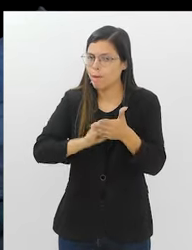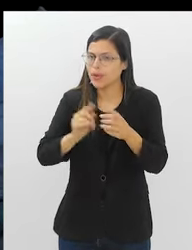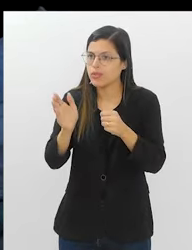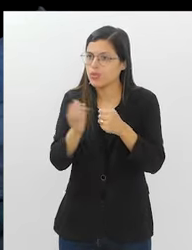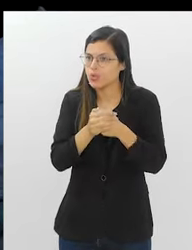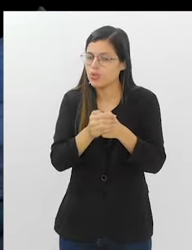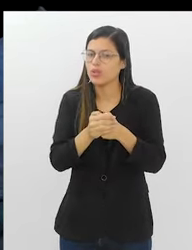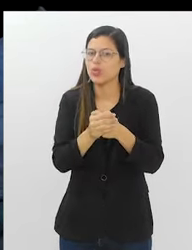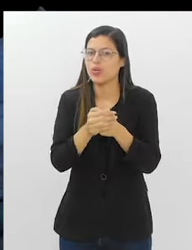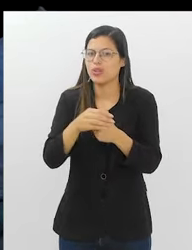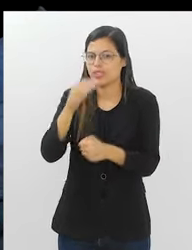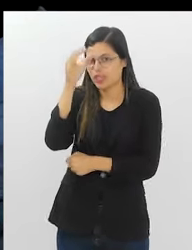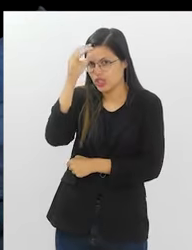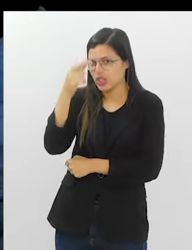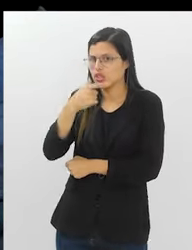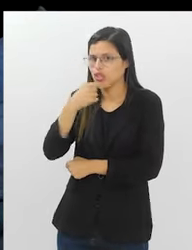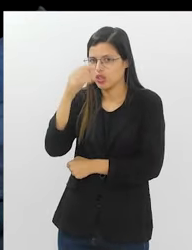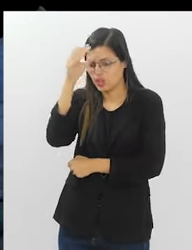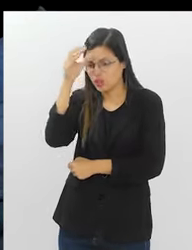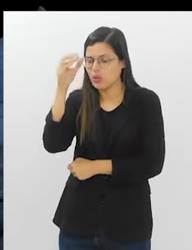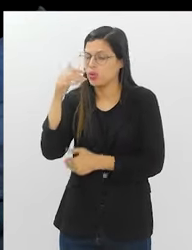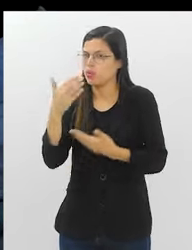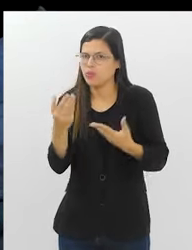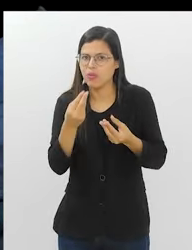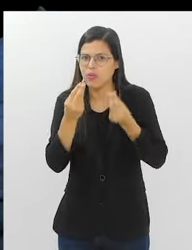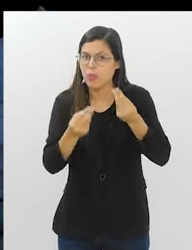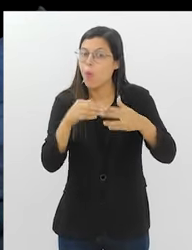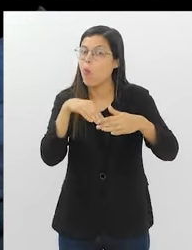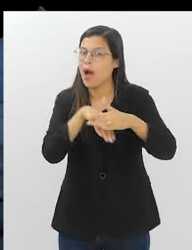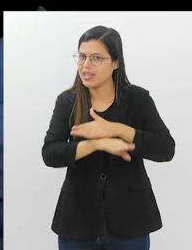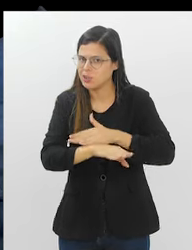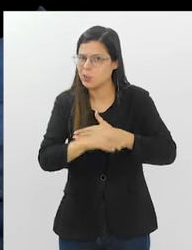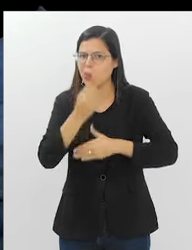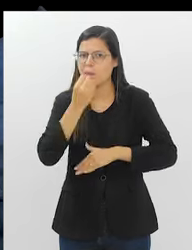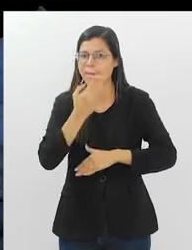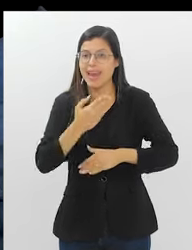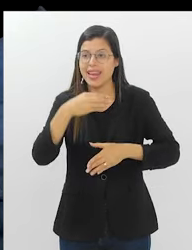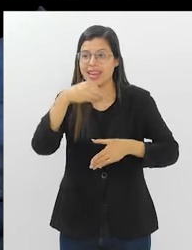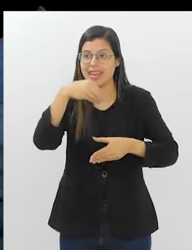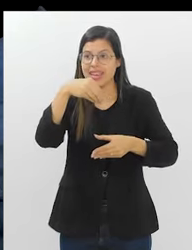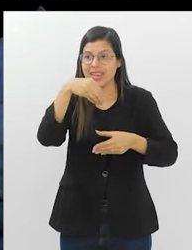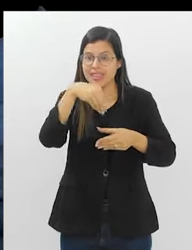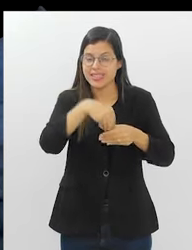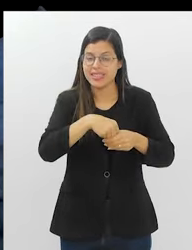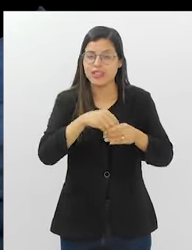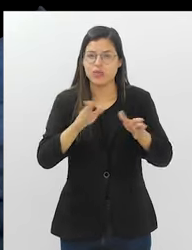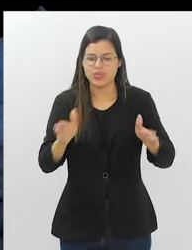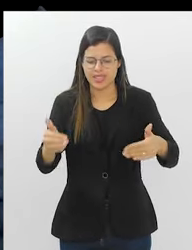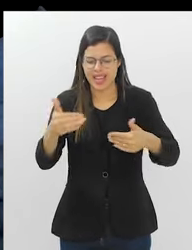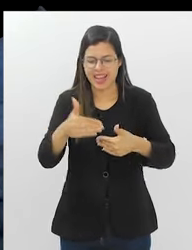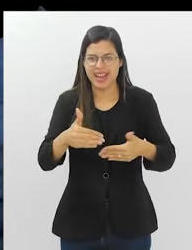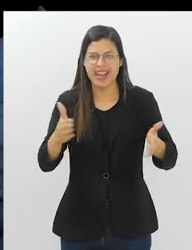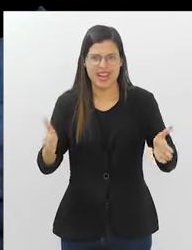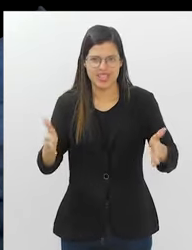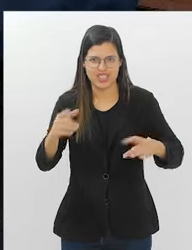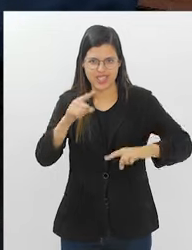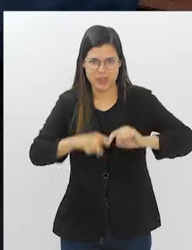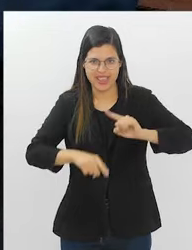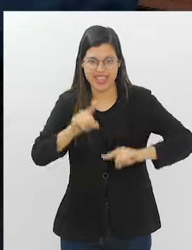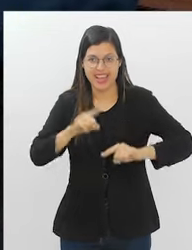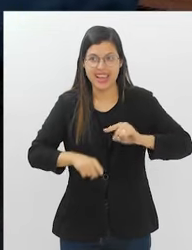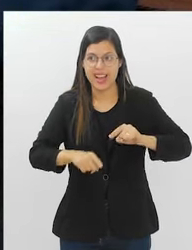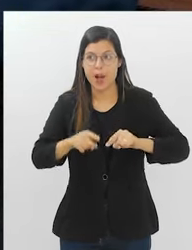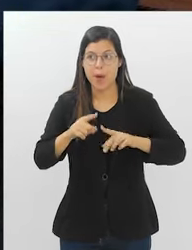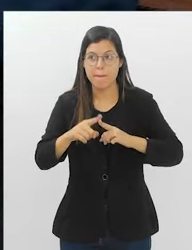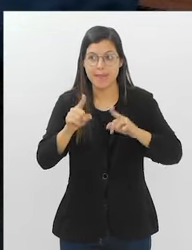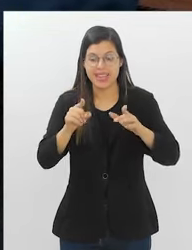se... superou, né? Da onde o senhor guardou. Foi dentro da caixa de ferramentas. Olha! E